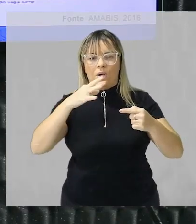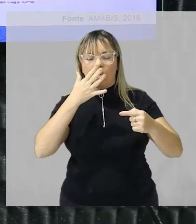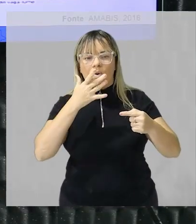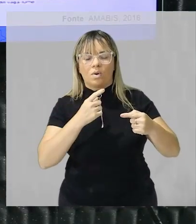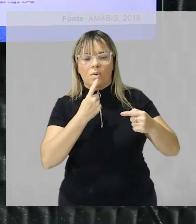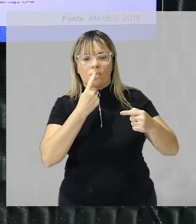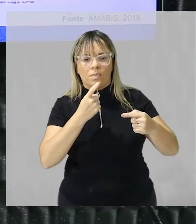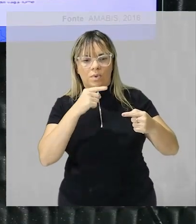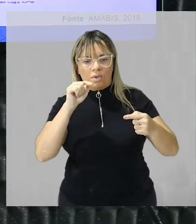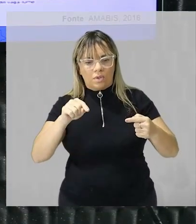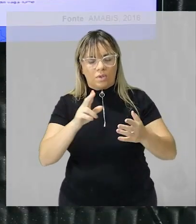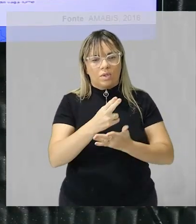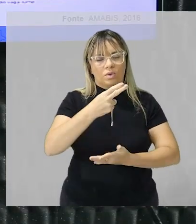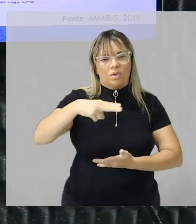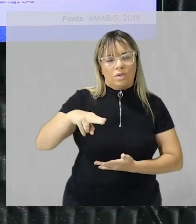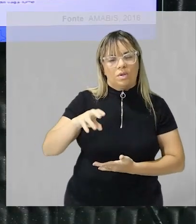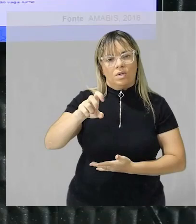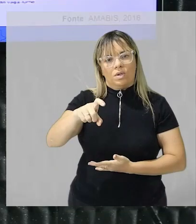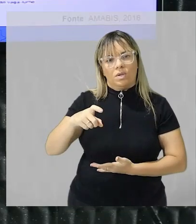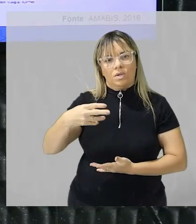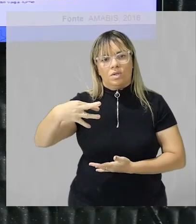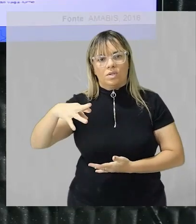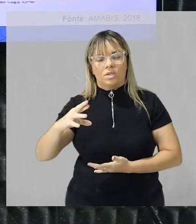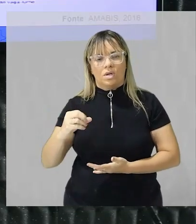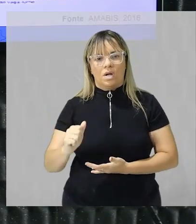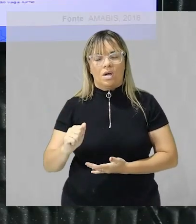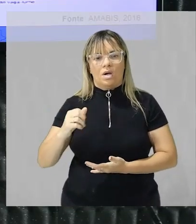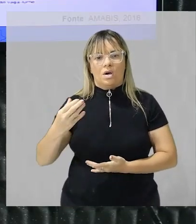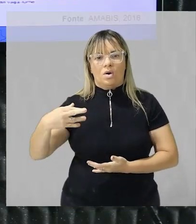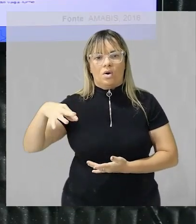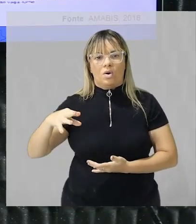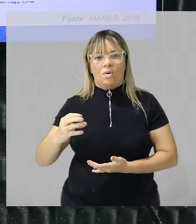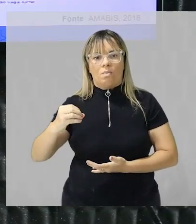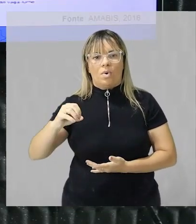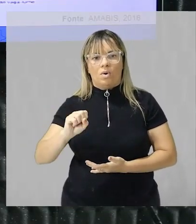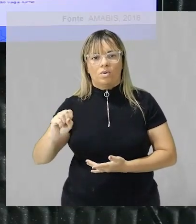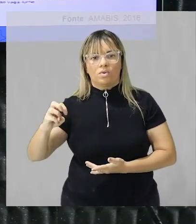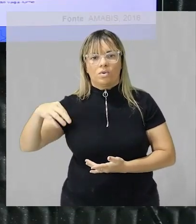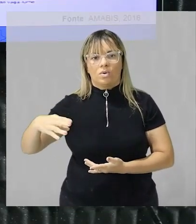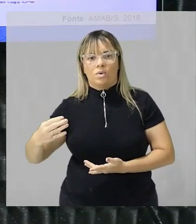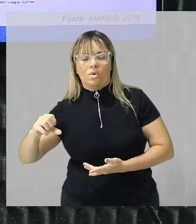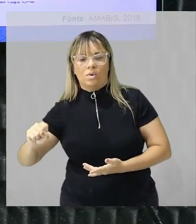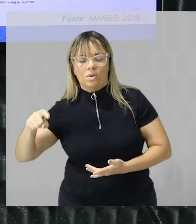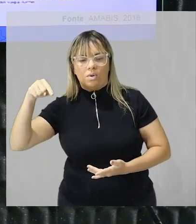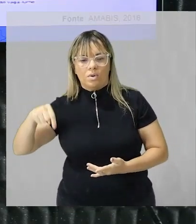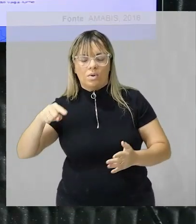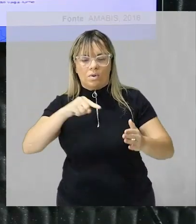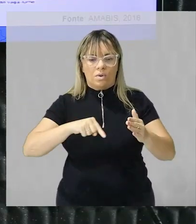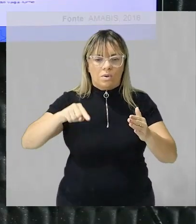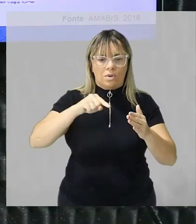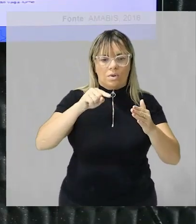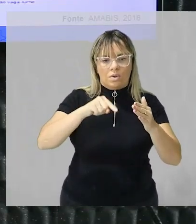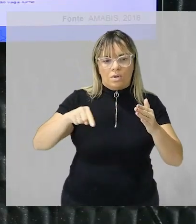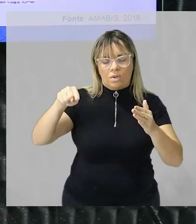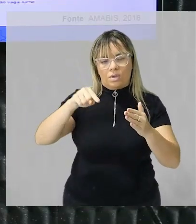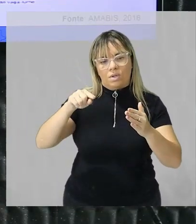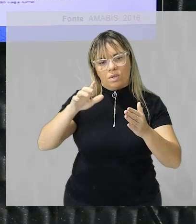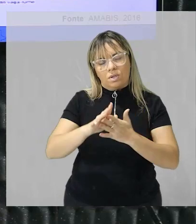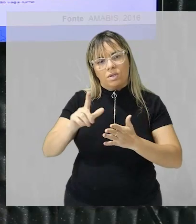de extracromossômico. Então, nesses plasmídios podem ter genes que conferem resistência